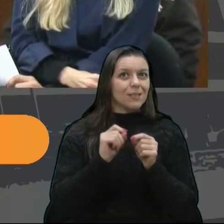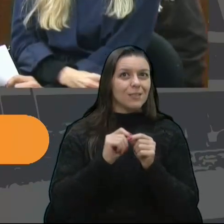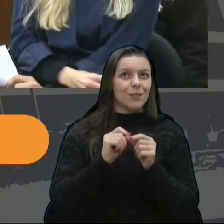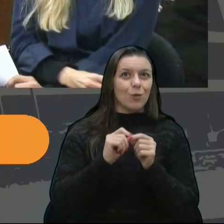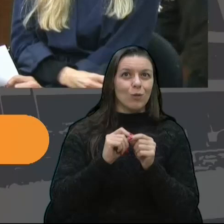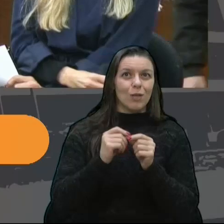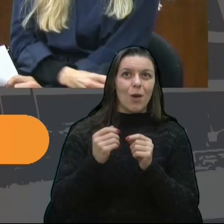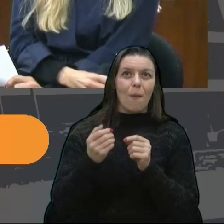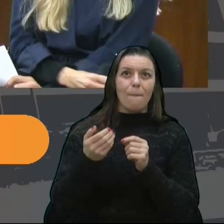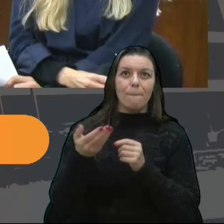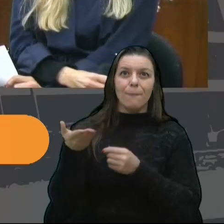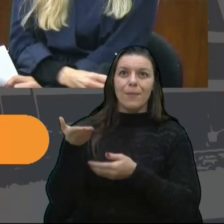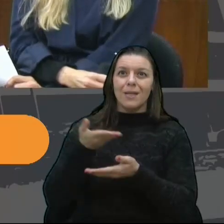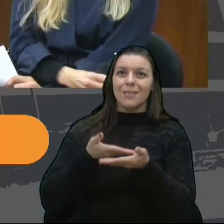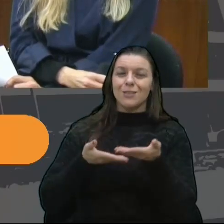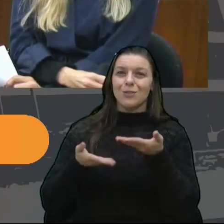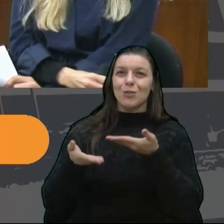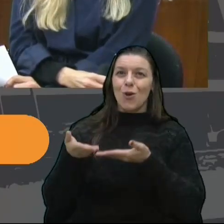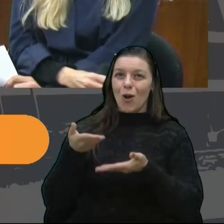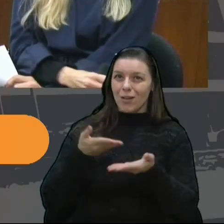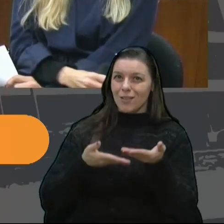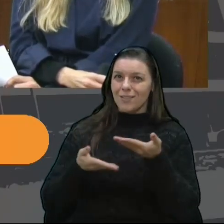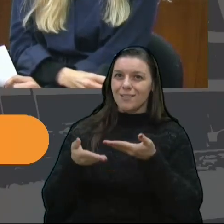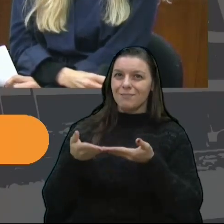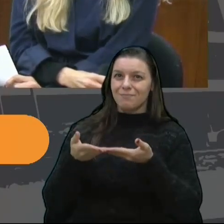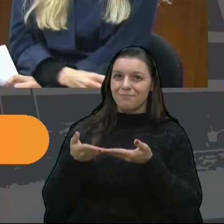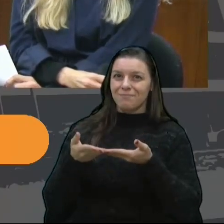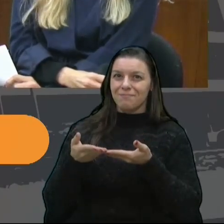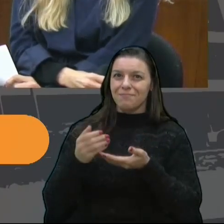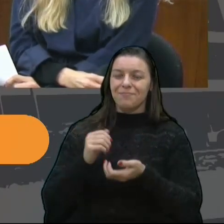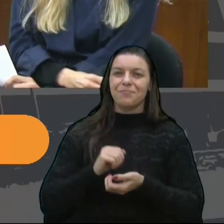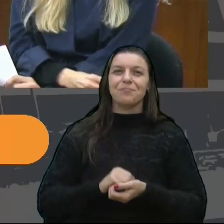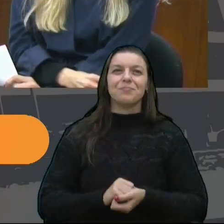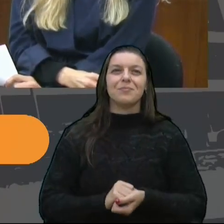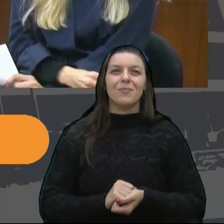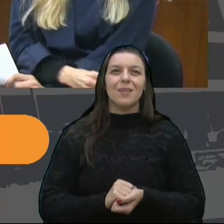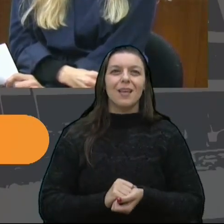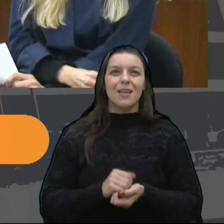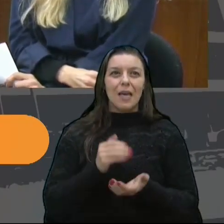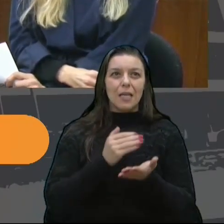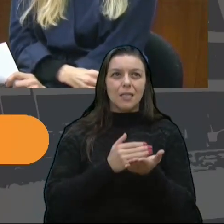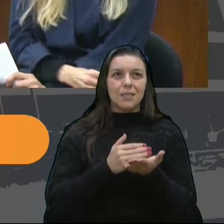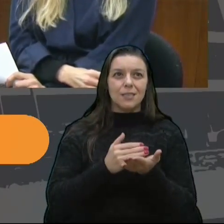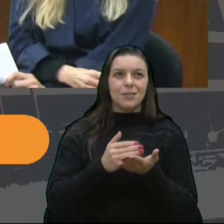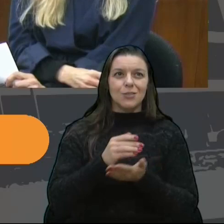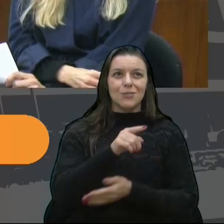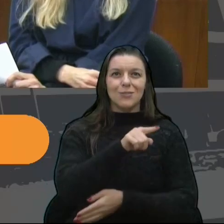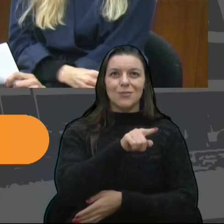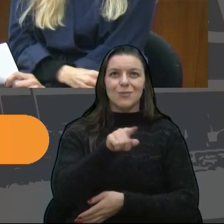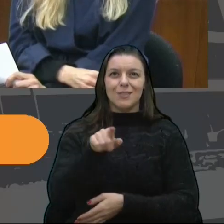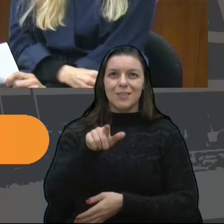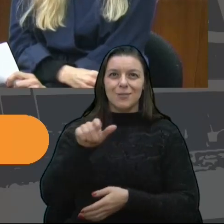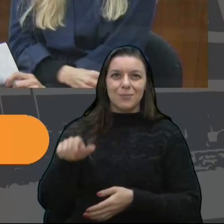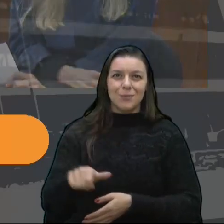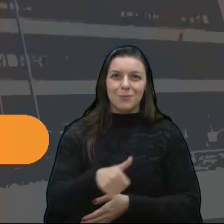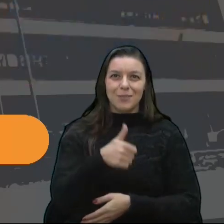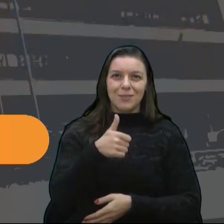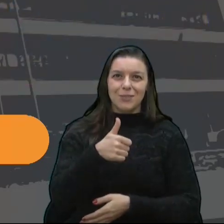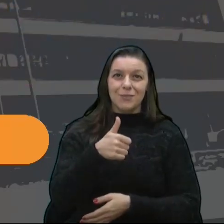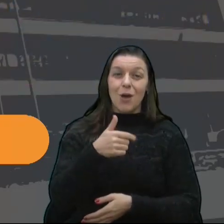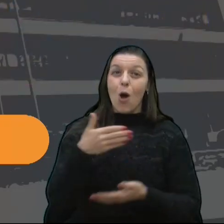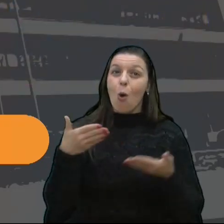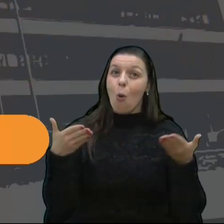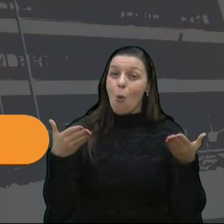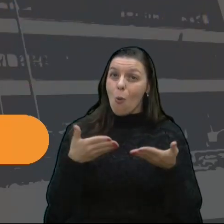que todos nós estamos aprendendo com essa semana, né? Com a iniciativa de vocês, que foi muito válida, muito positiva, assim. E hoje a